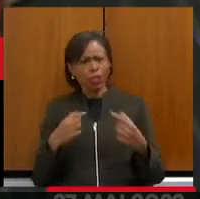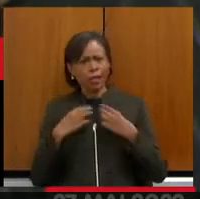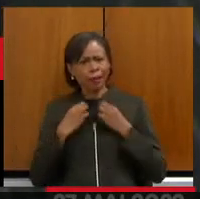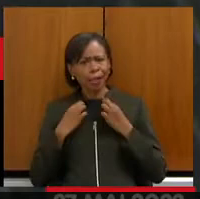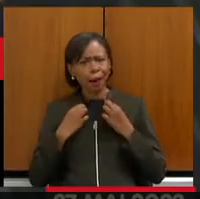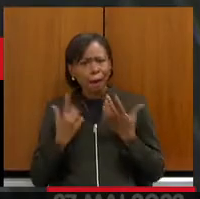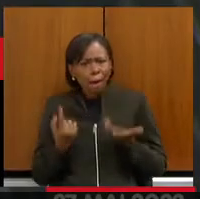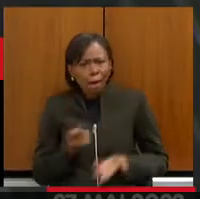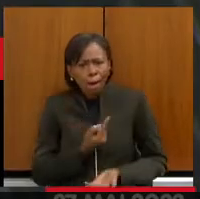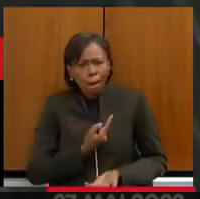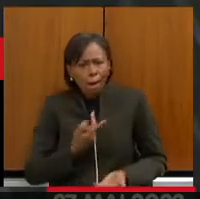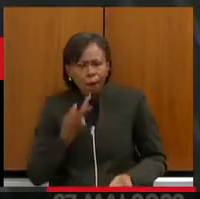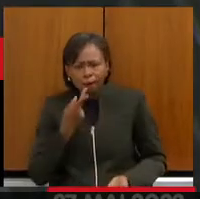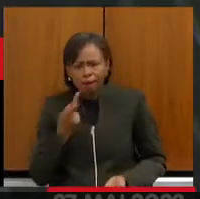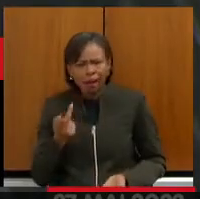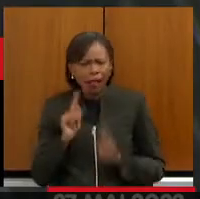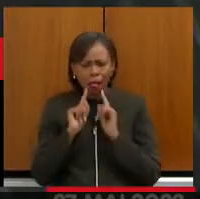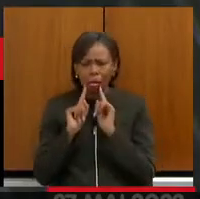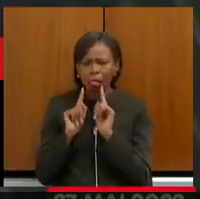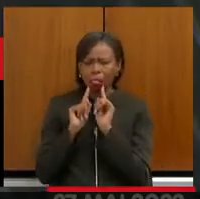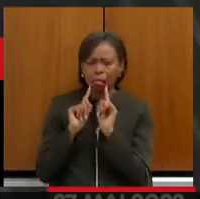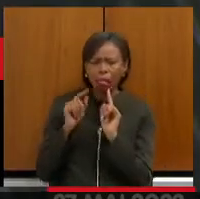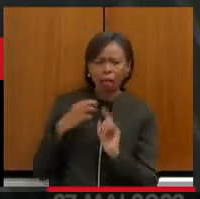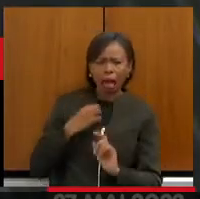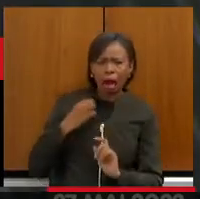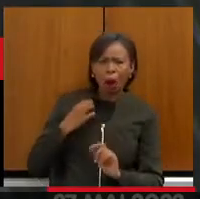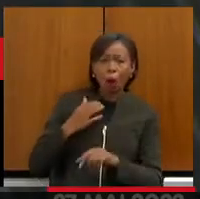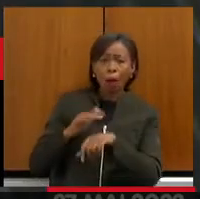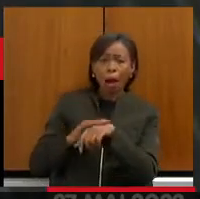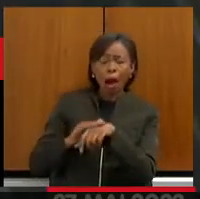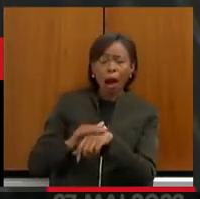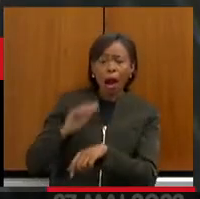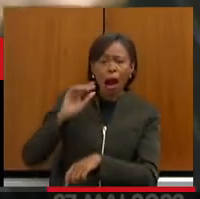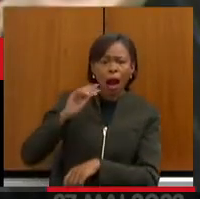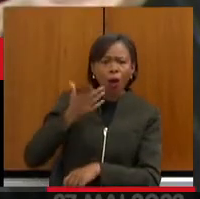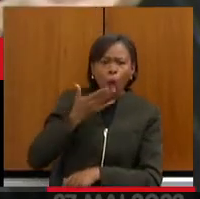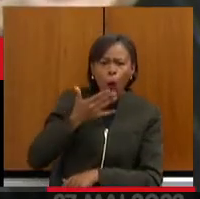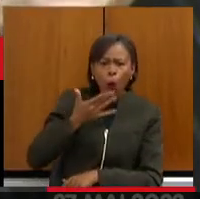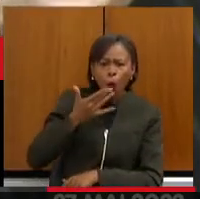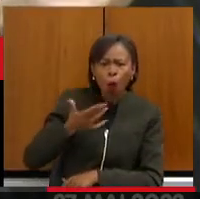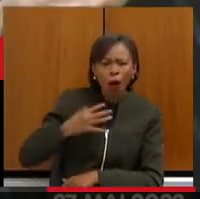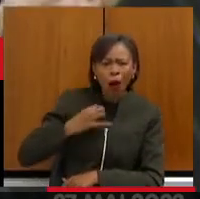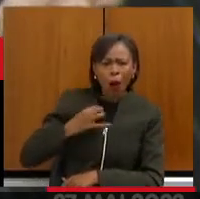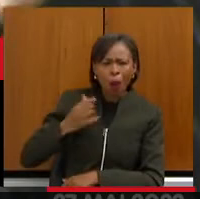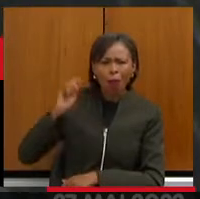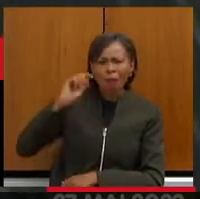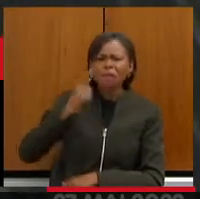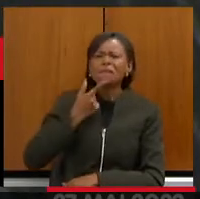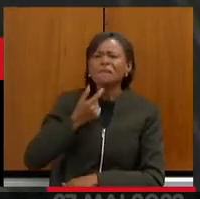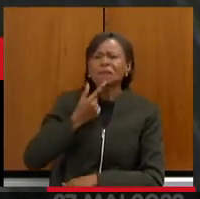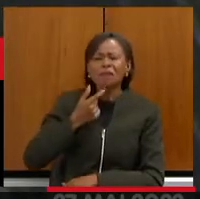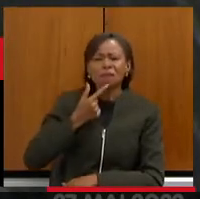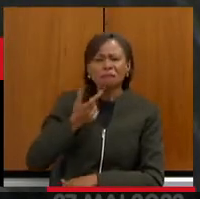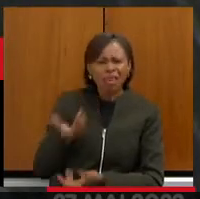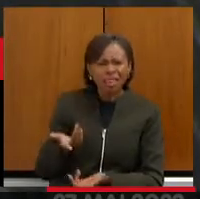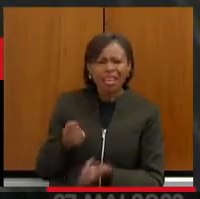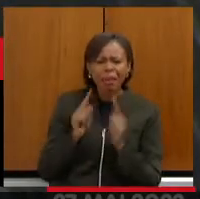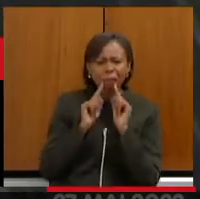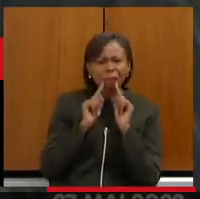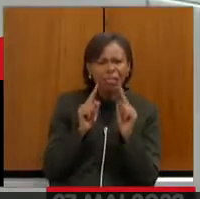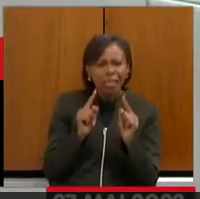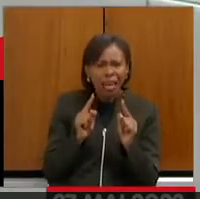tem deputadas a mesa inclusive pela cor da roupa vermelha foram prejudicadas em plenário